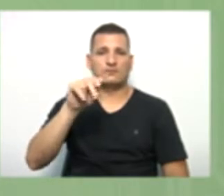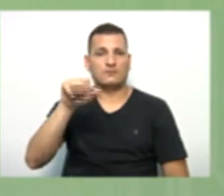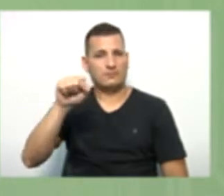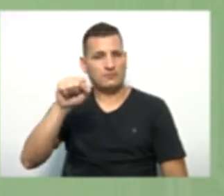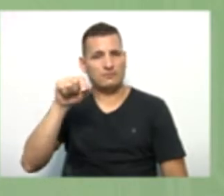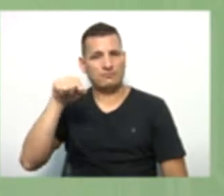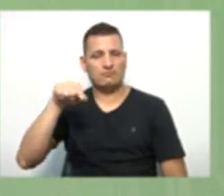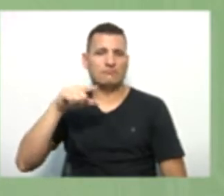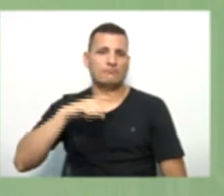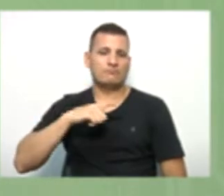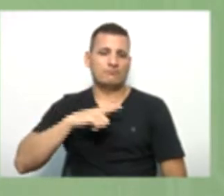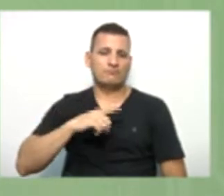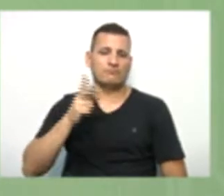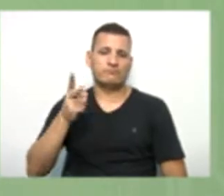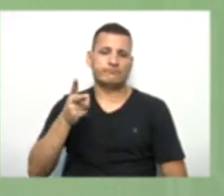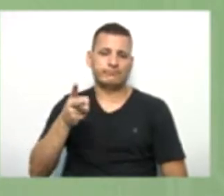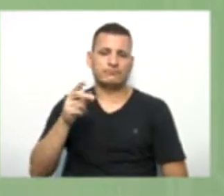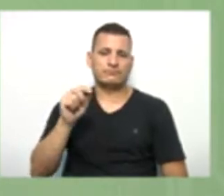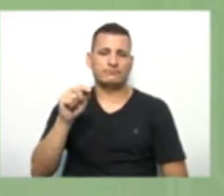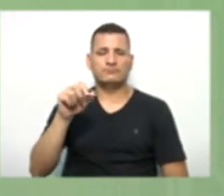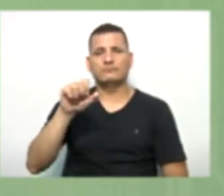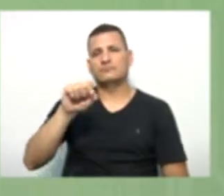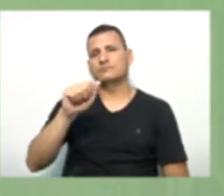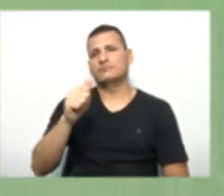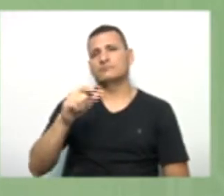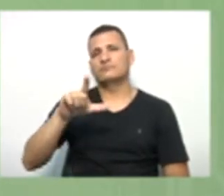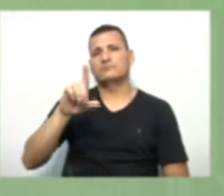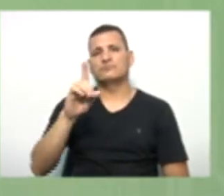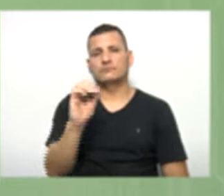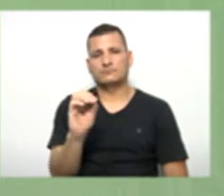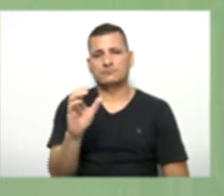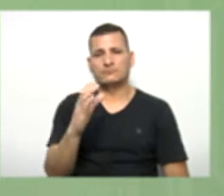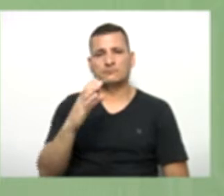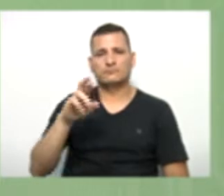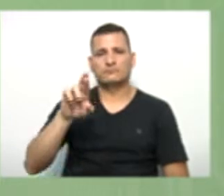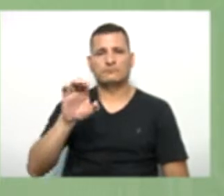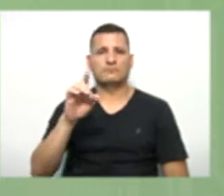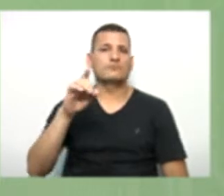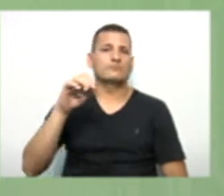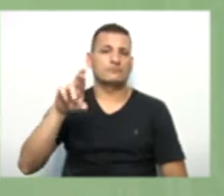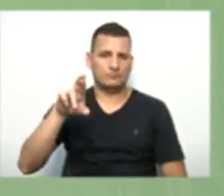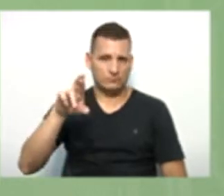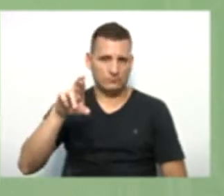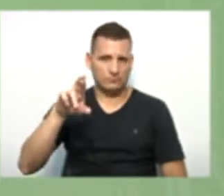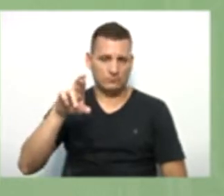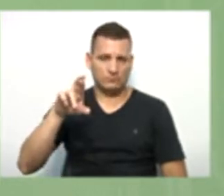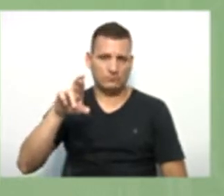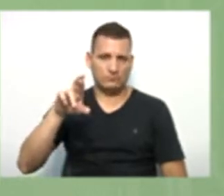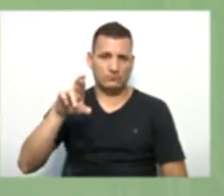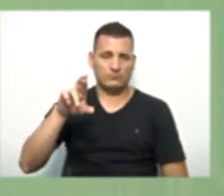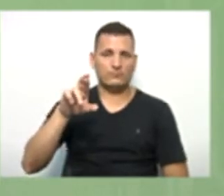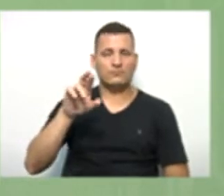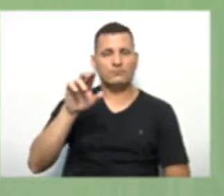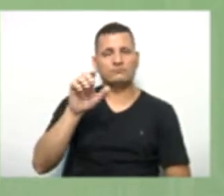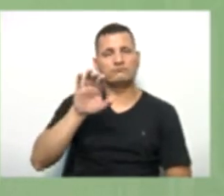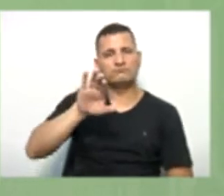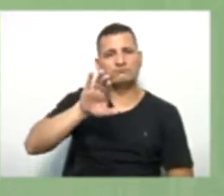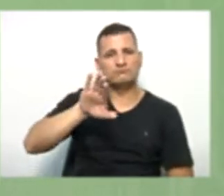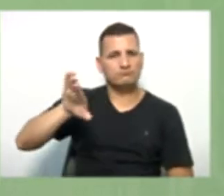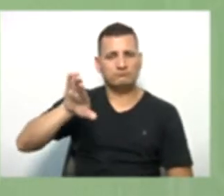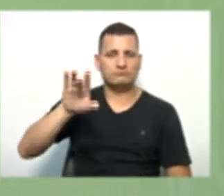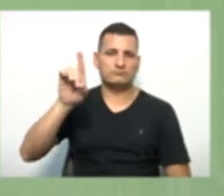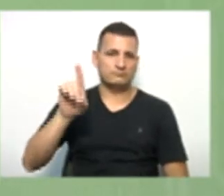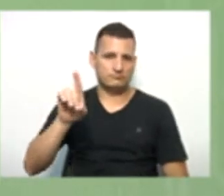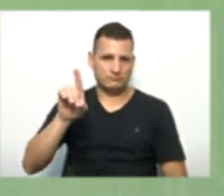saldo credor e serão dispostas do lado direito do balanço patrimonial. Então, lembram